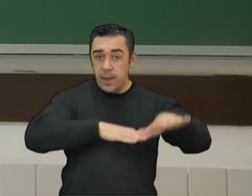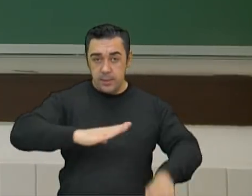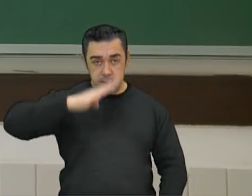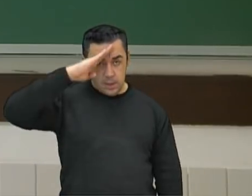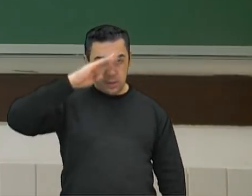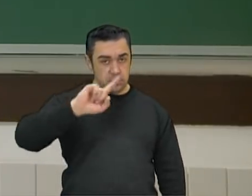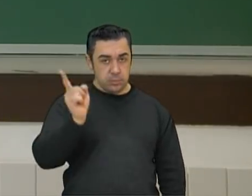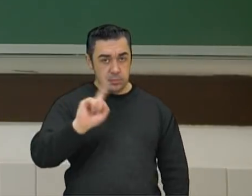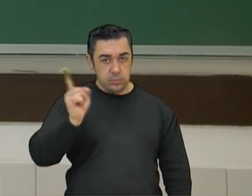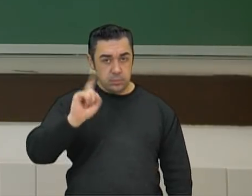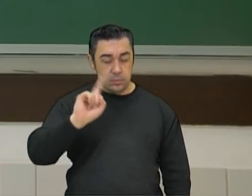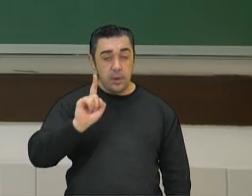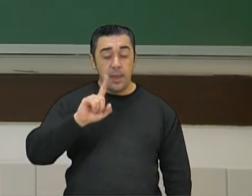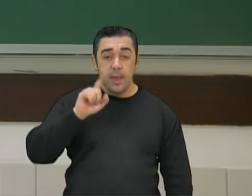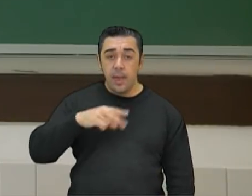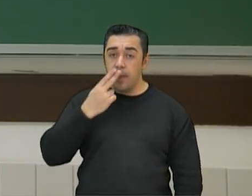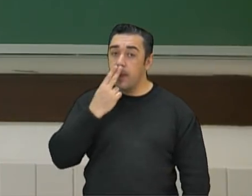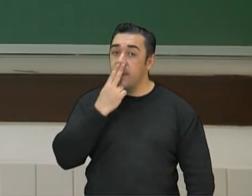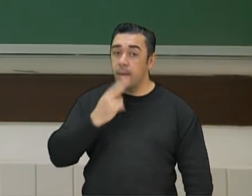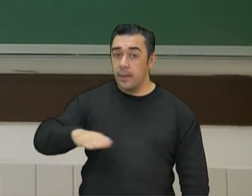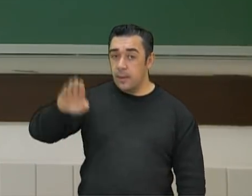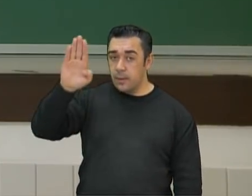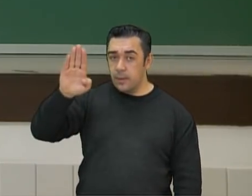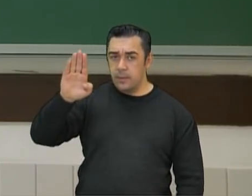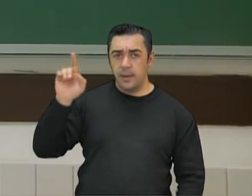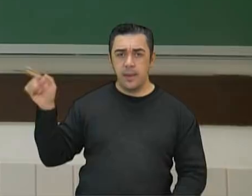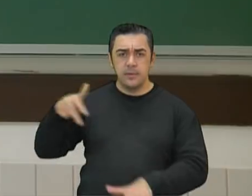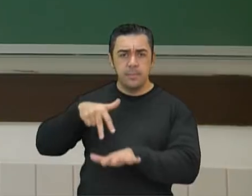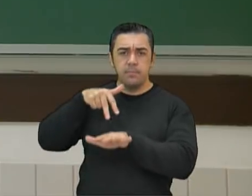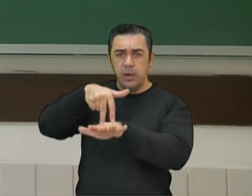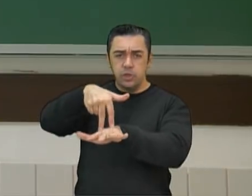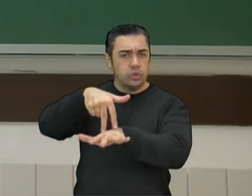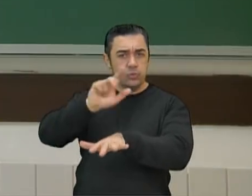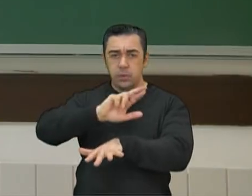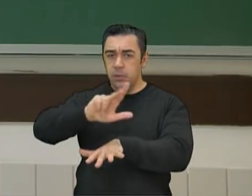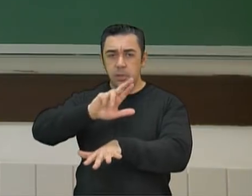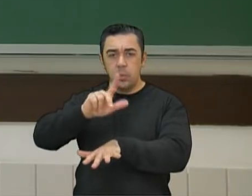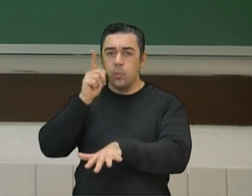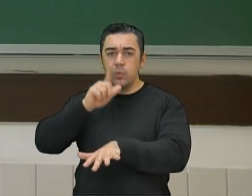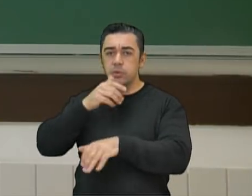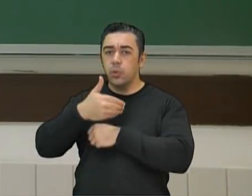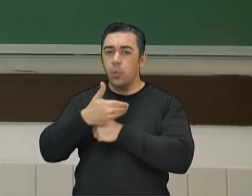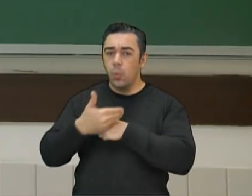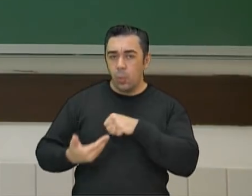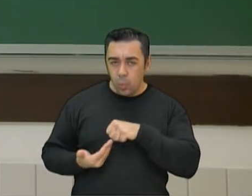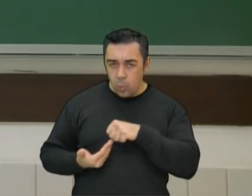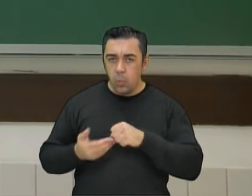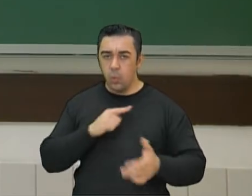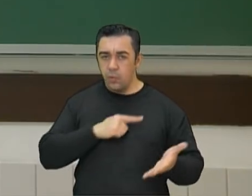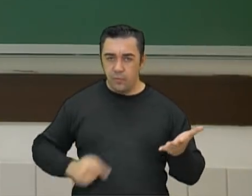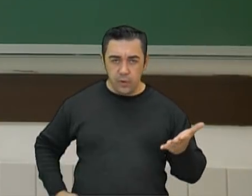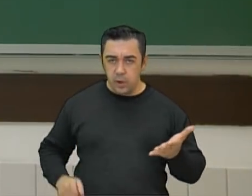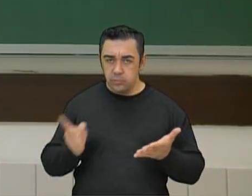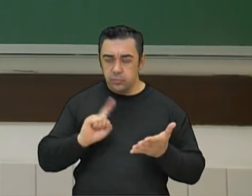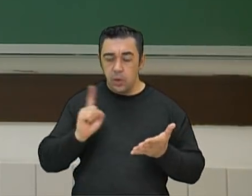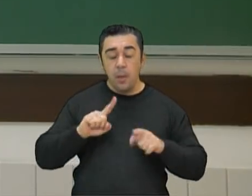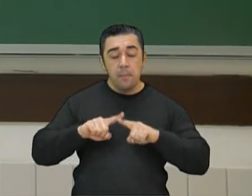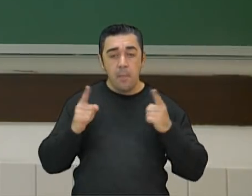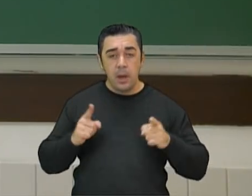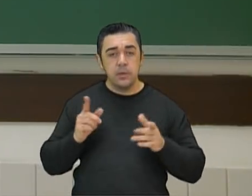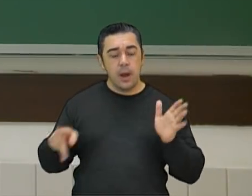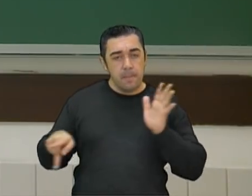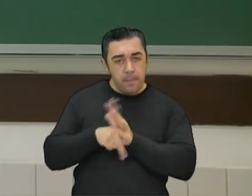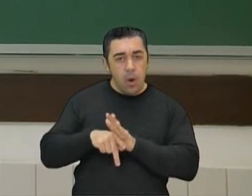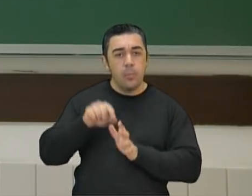do país. Hitler, esse partido, nem era parte do governo ainda, mas é um exército próprio do partido para